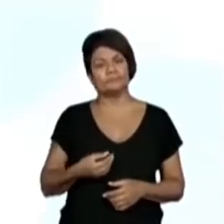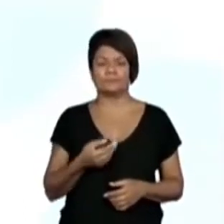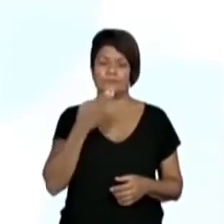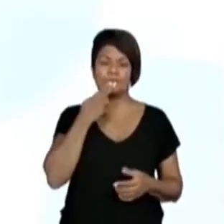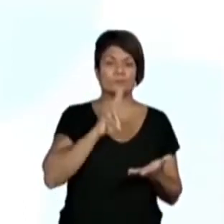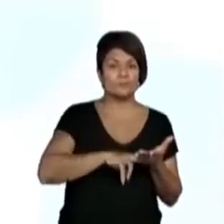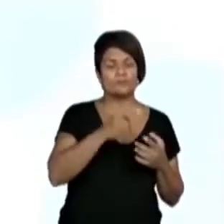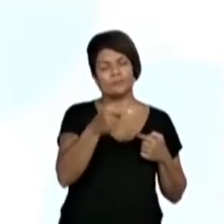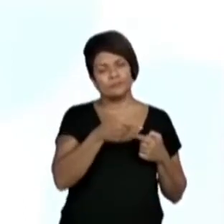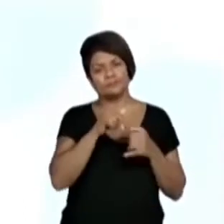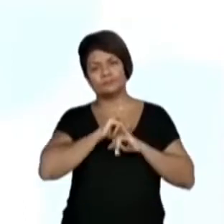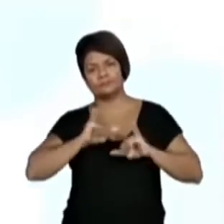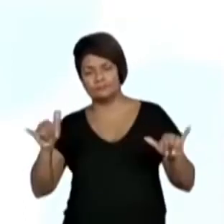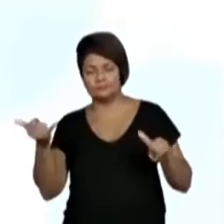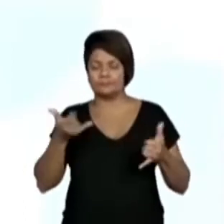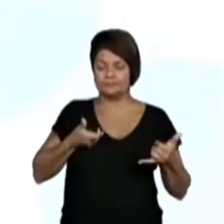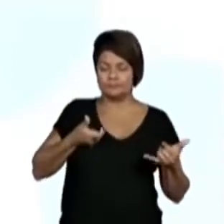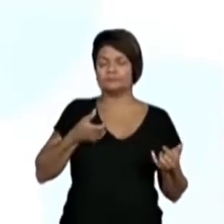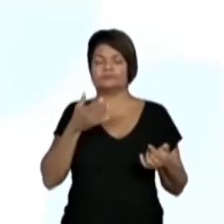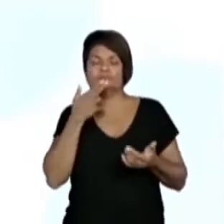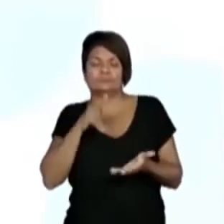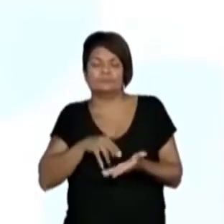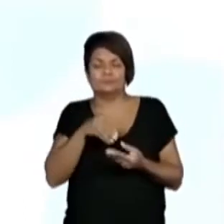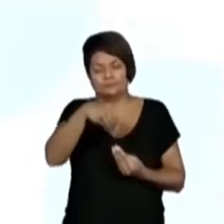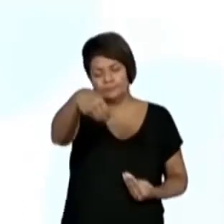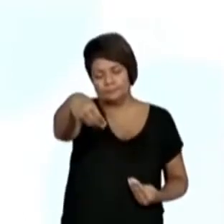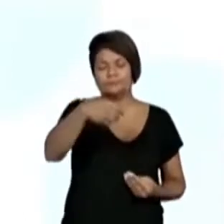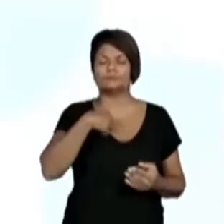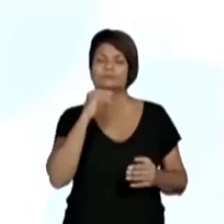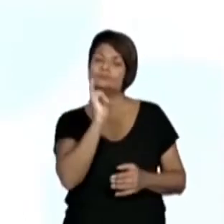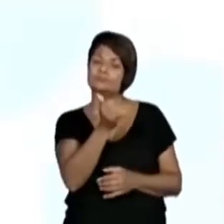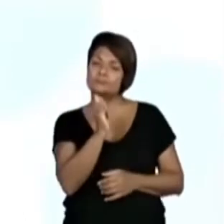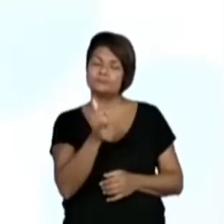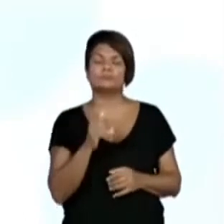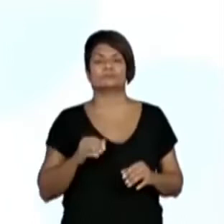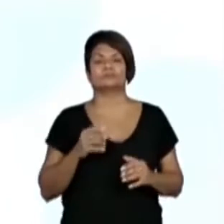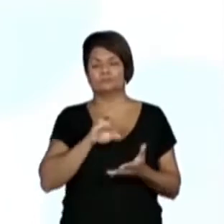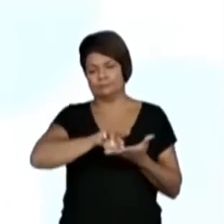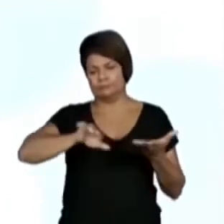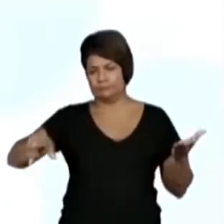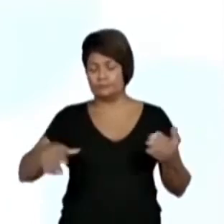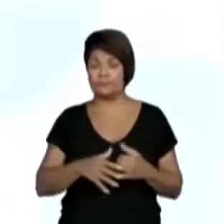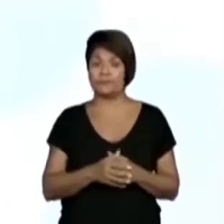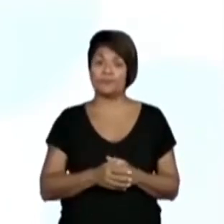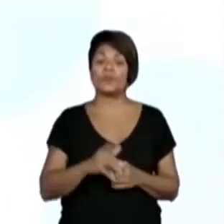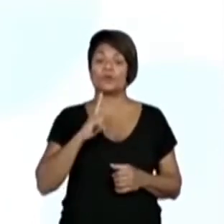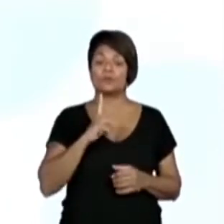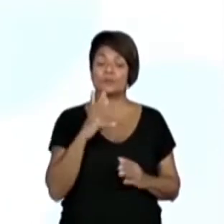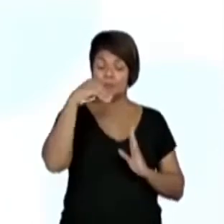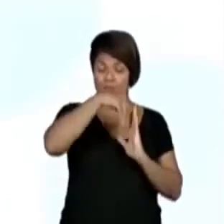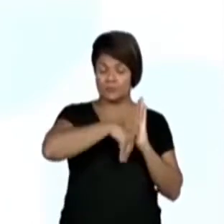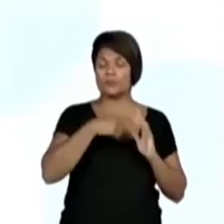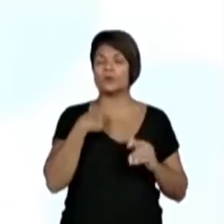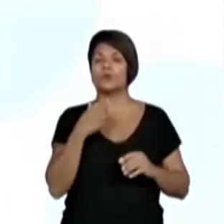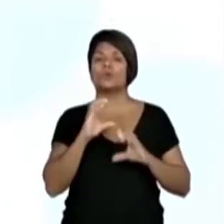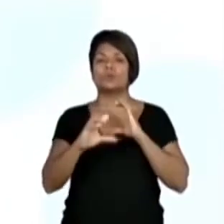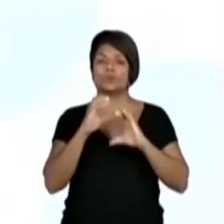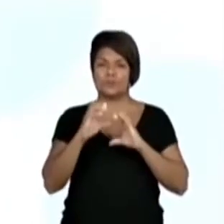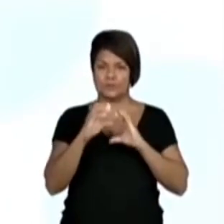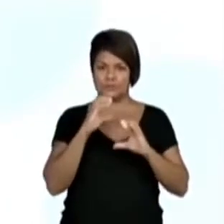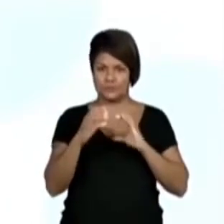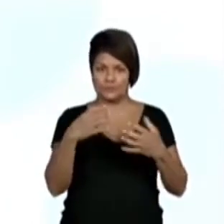bilhetes, recados, avisos, cartas, receitas, relatos, entre outros. Considerando a situação comunicativa,